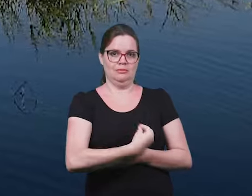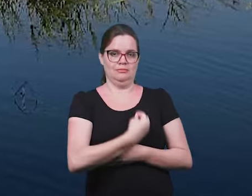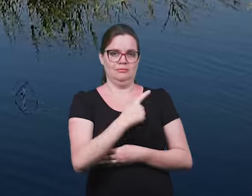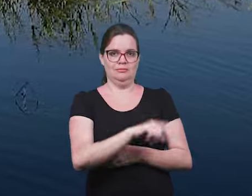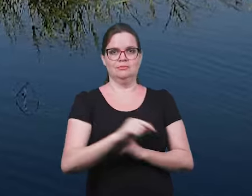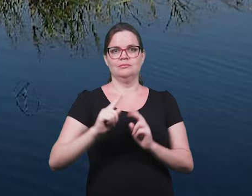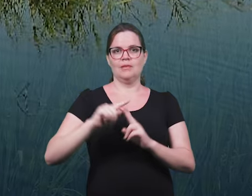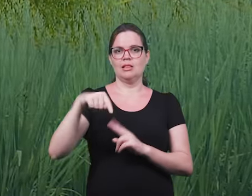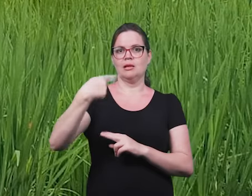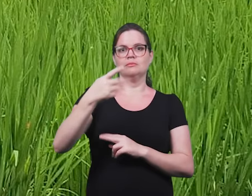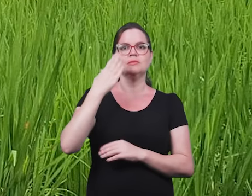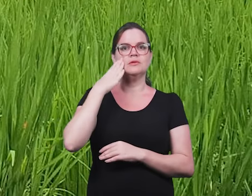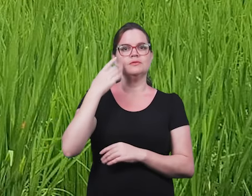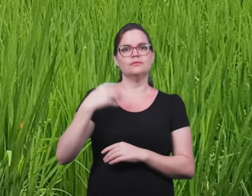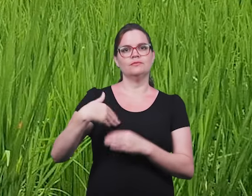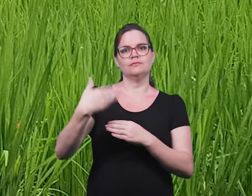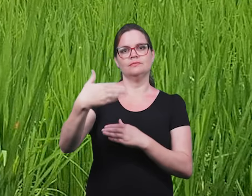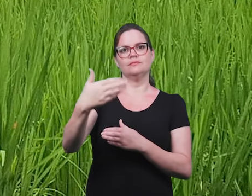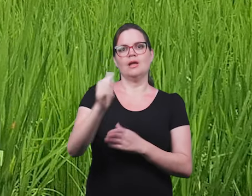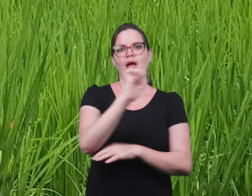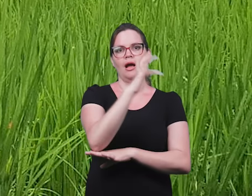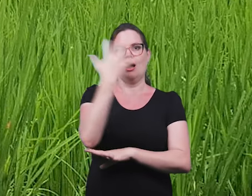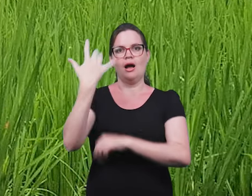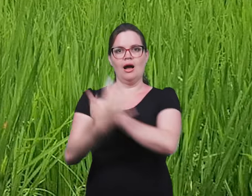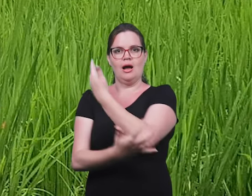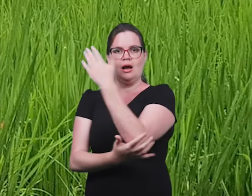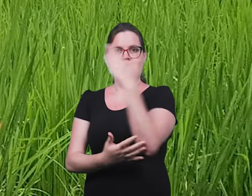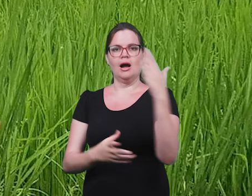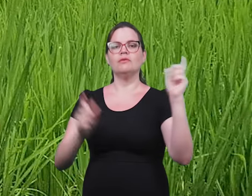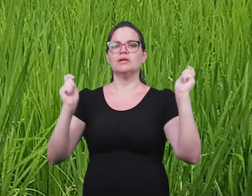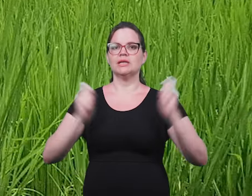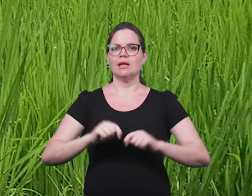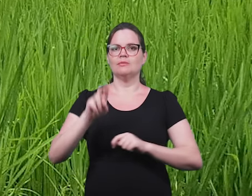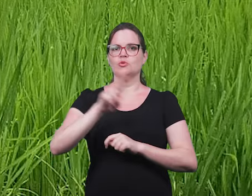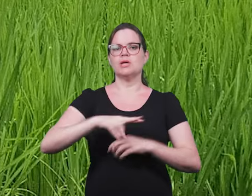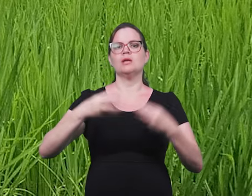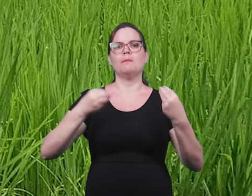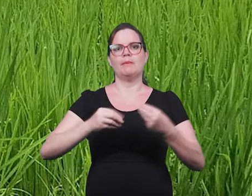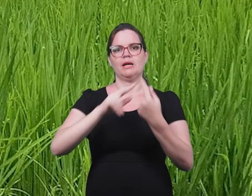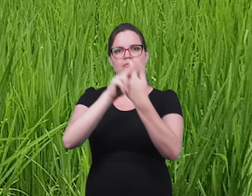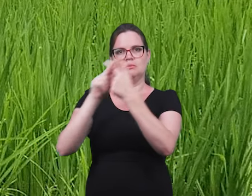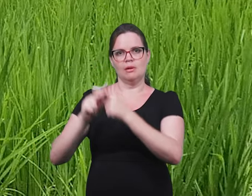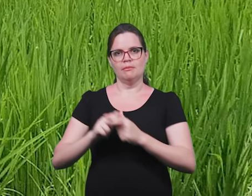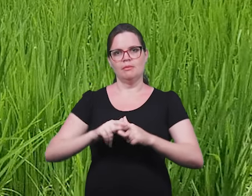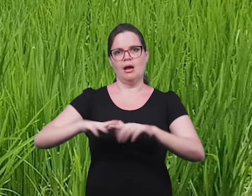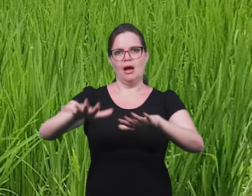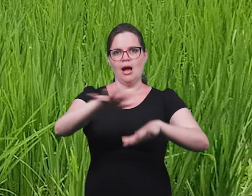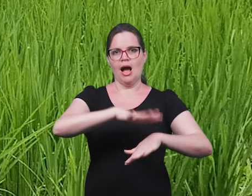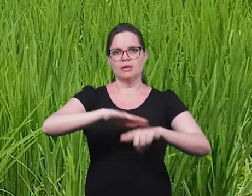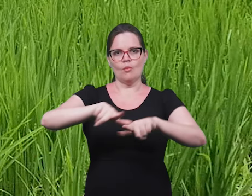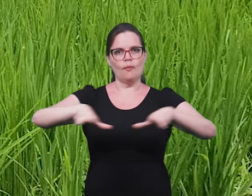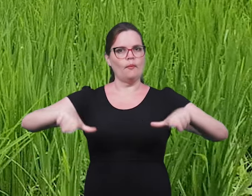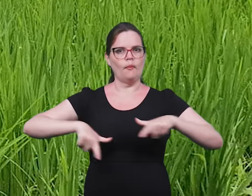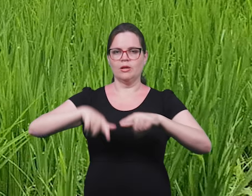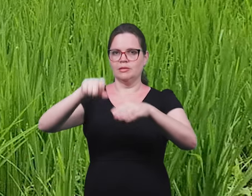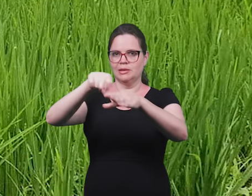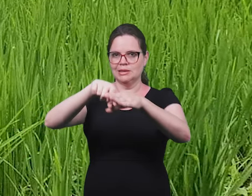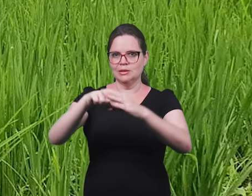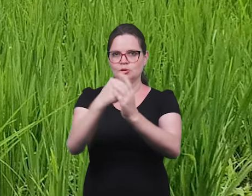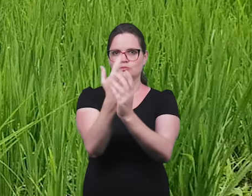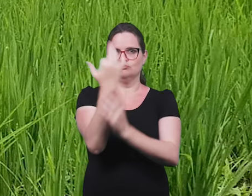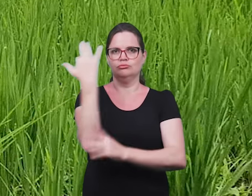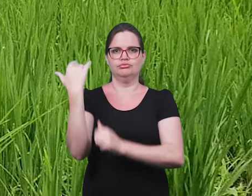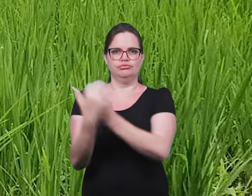frente, árvores nativas são usadas em projetos de restauração, provando seu valor para uma agricultura